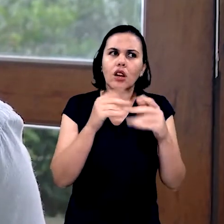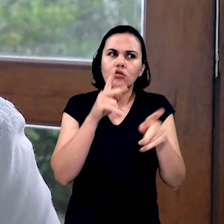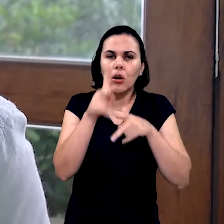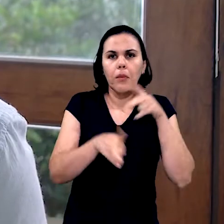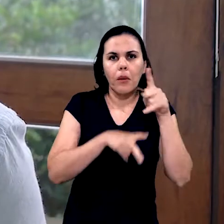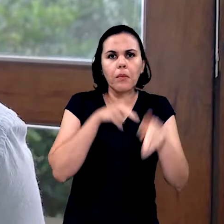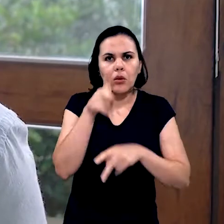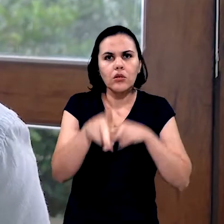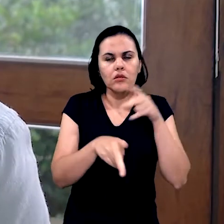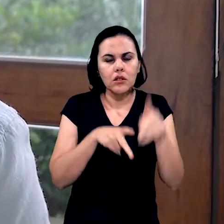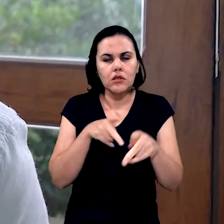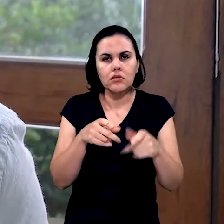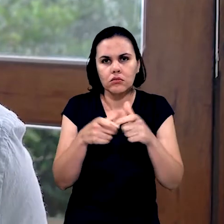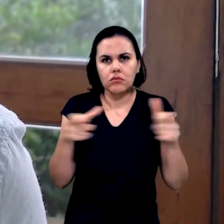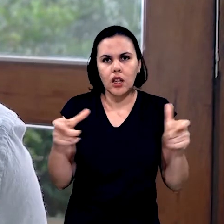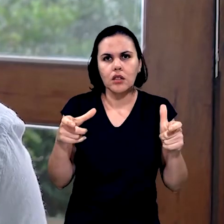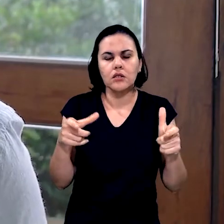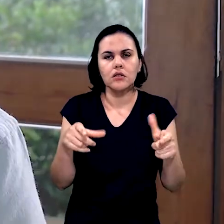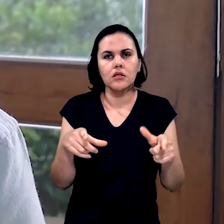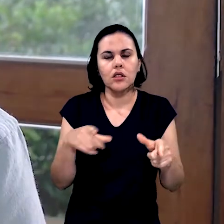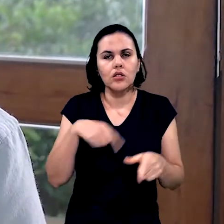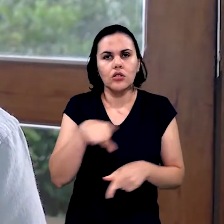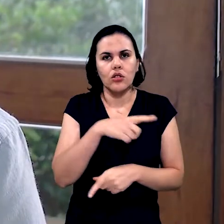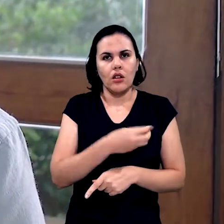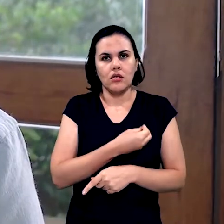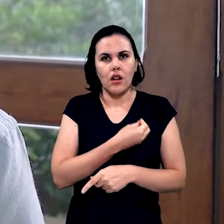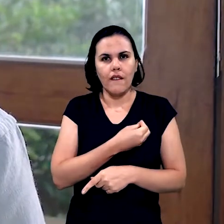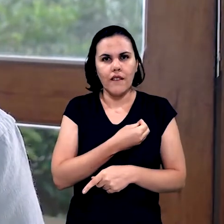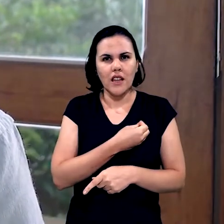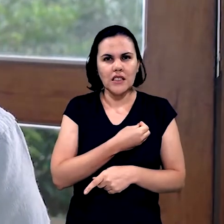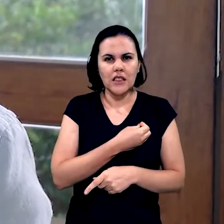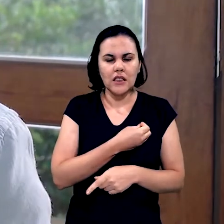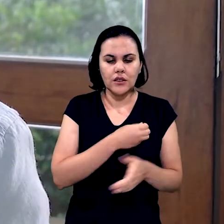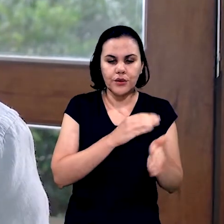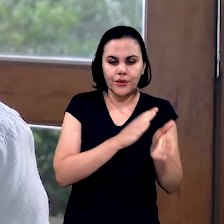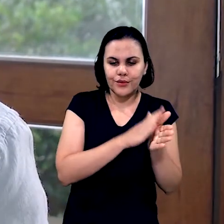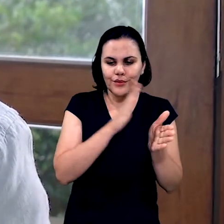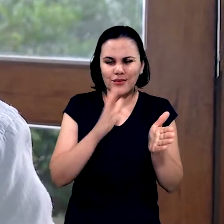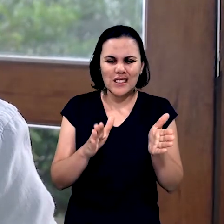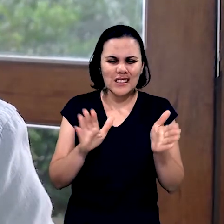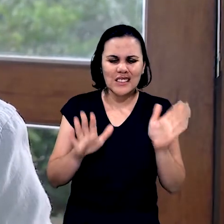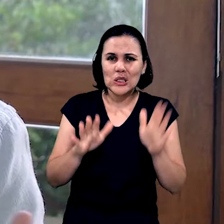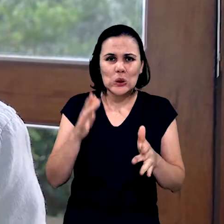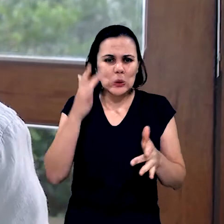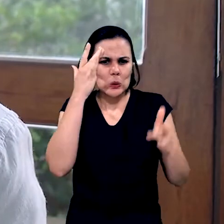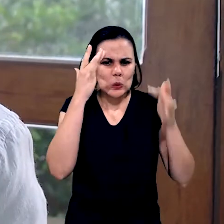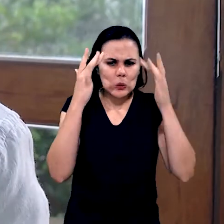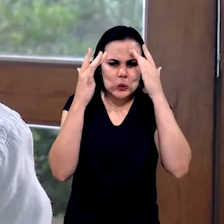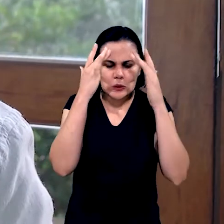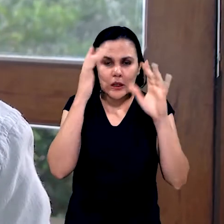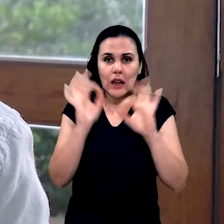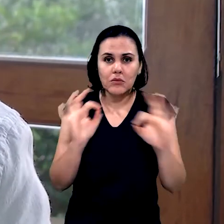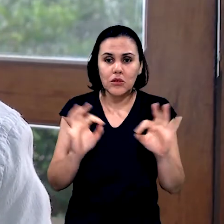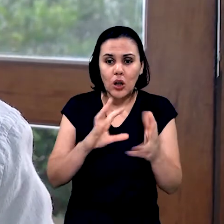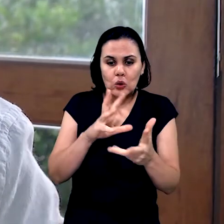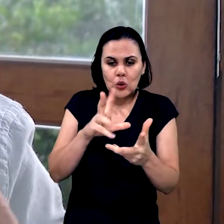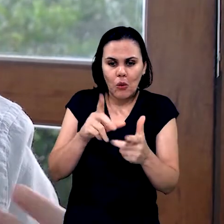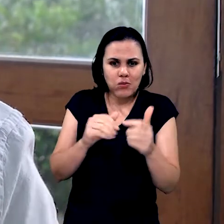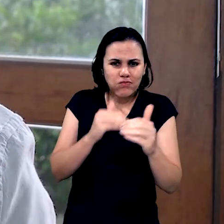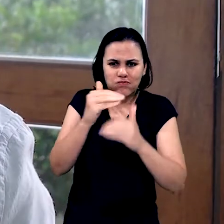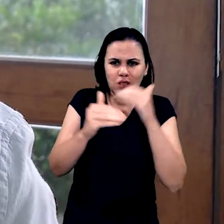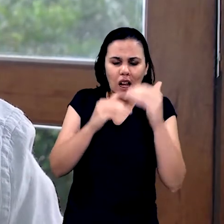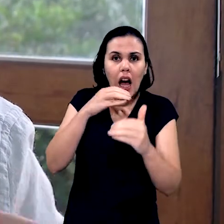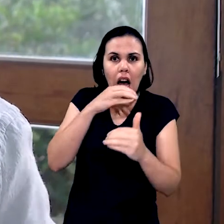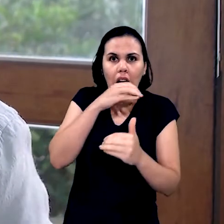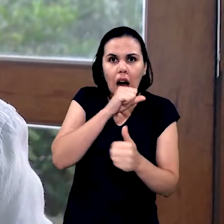termos populacionais, né? Em termos populacionais, a gente está vivendo um momento de tantas incertezas, né? O mundo evolui de uma